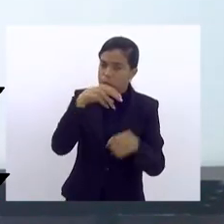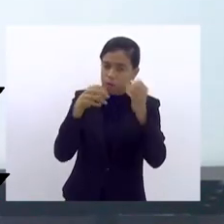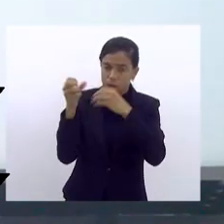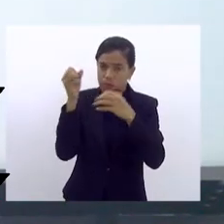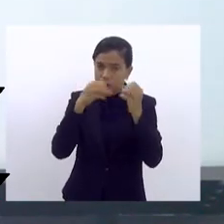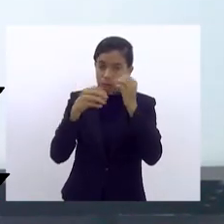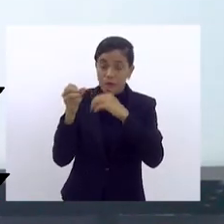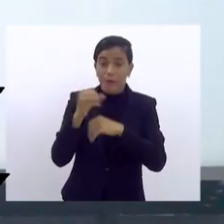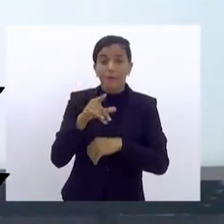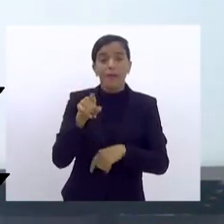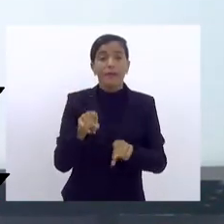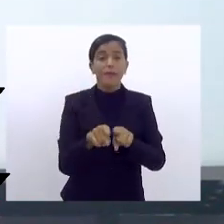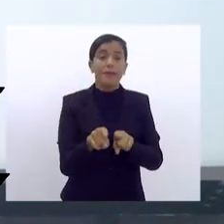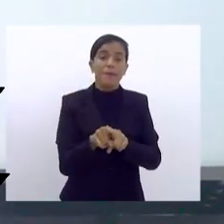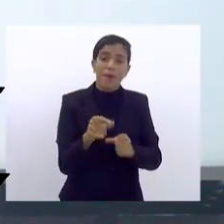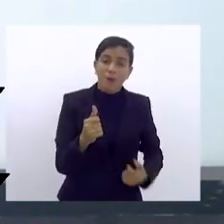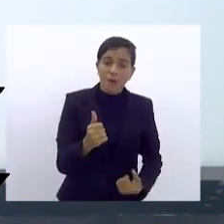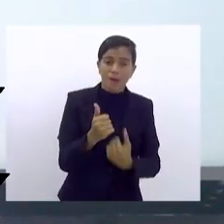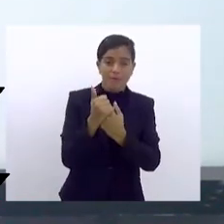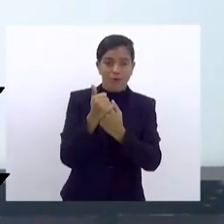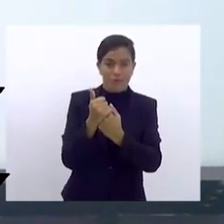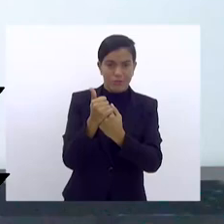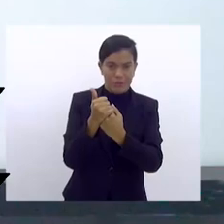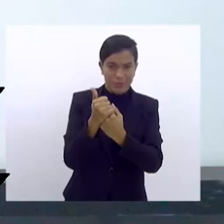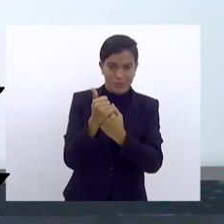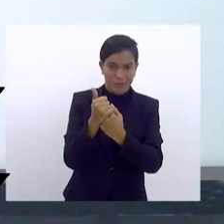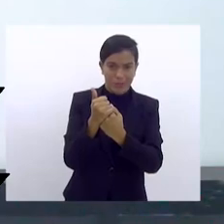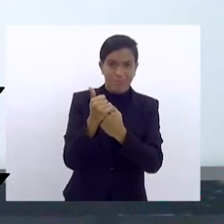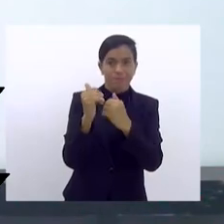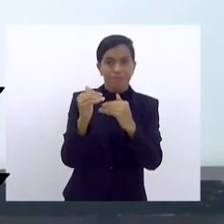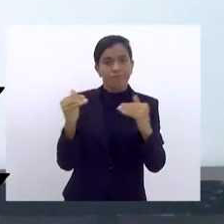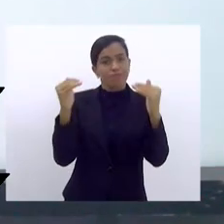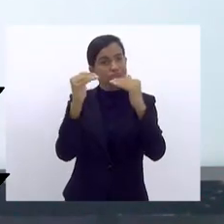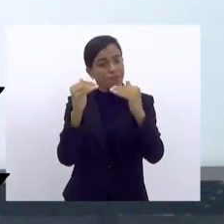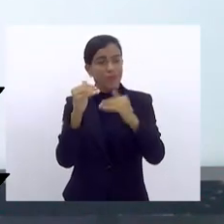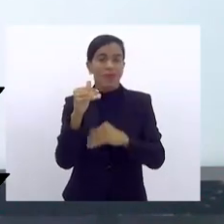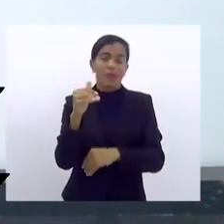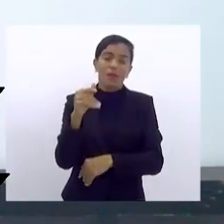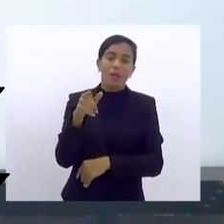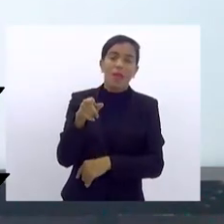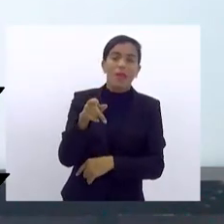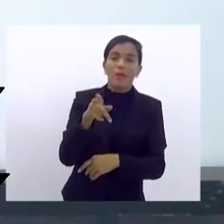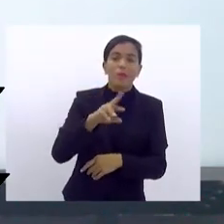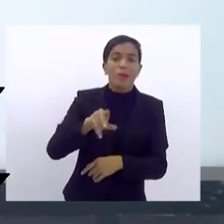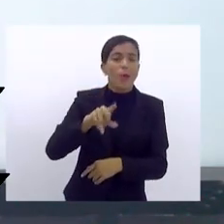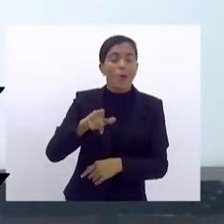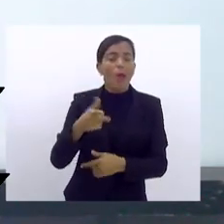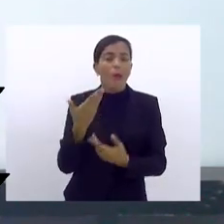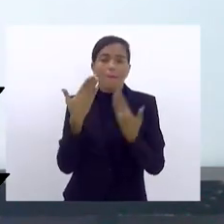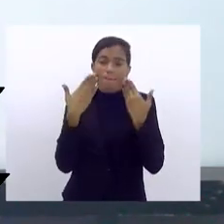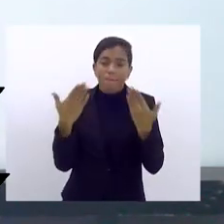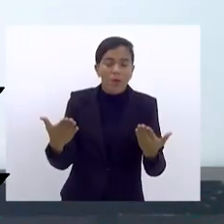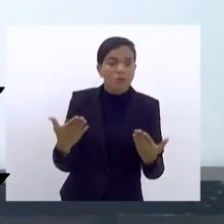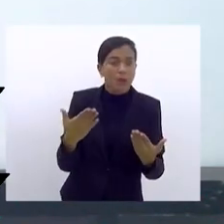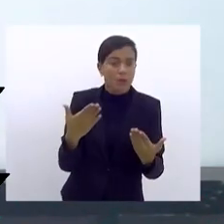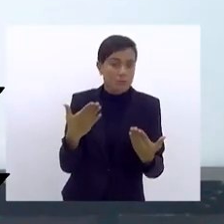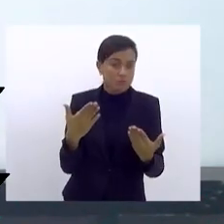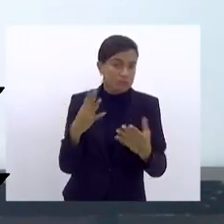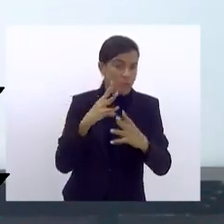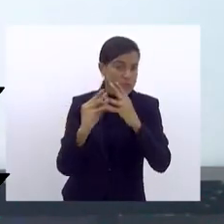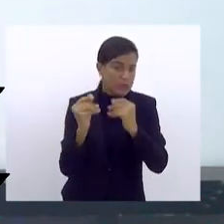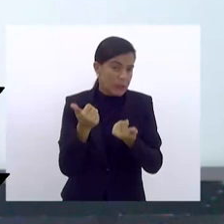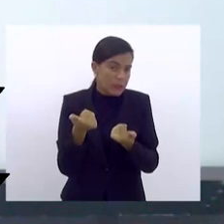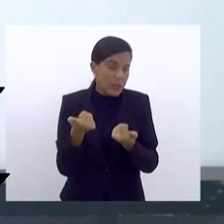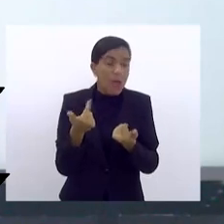grande questão é que o reforço da autoridade policialesca do profissional docente não se mostrou uma saída viável